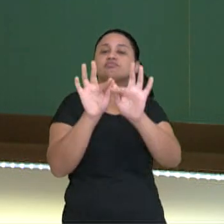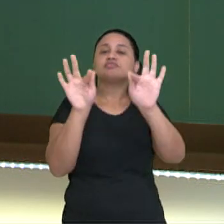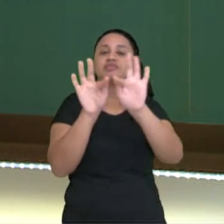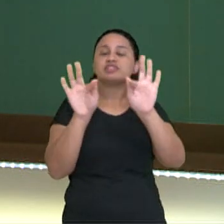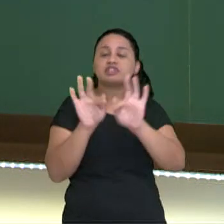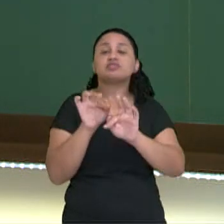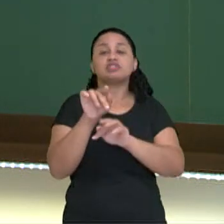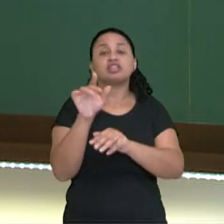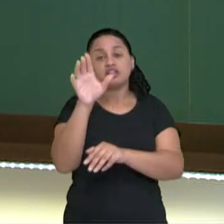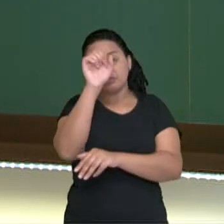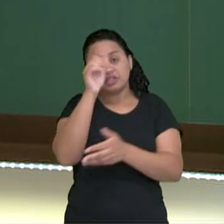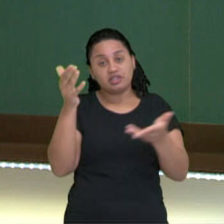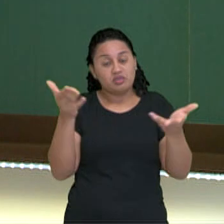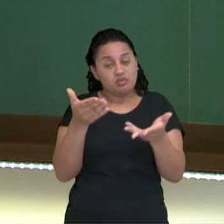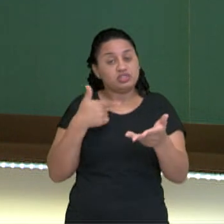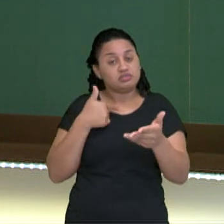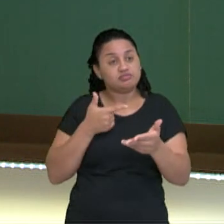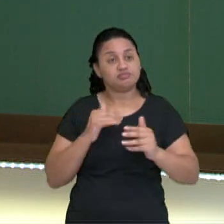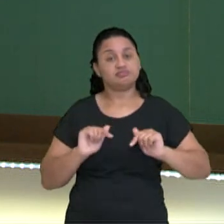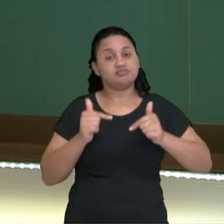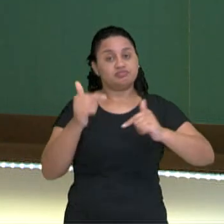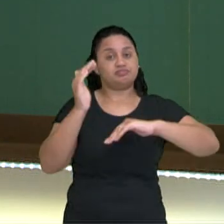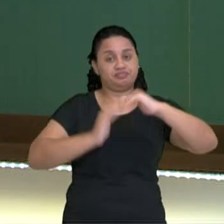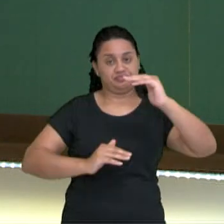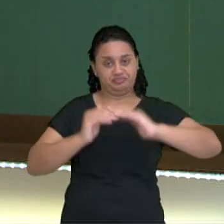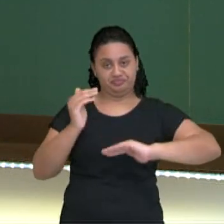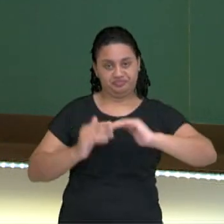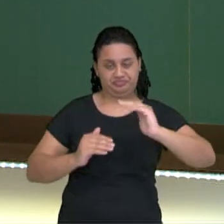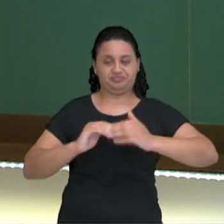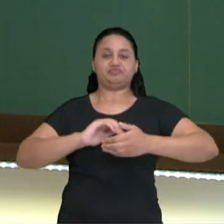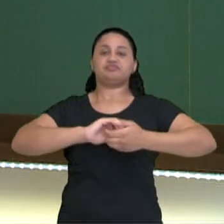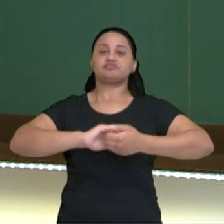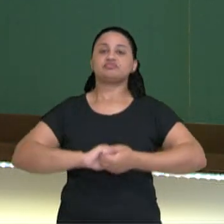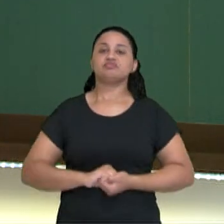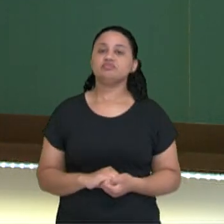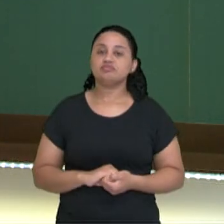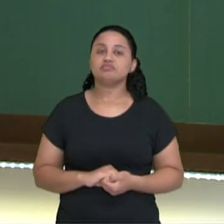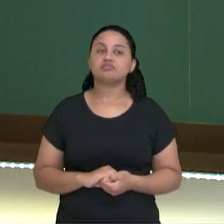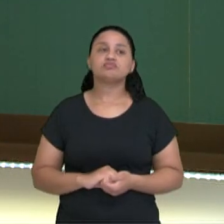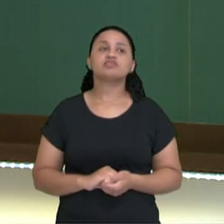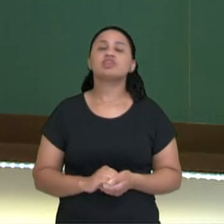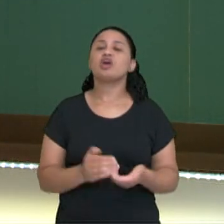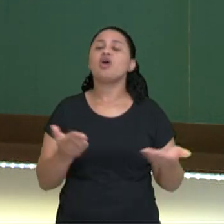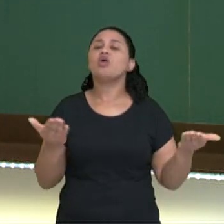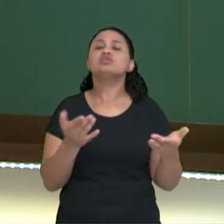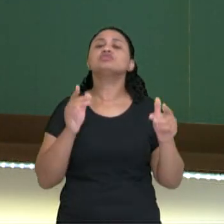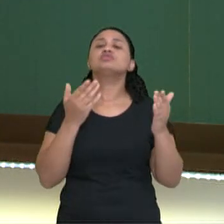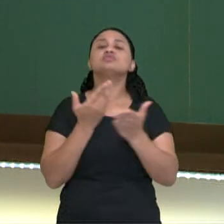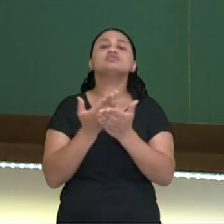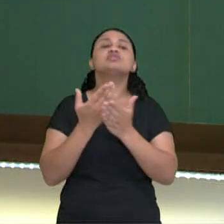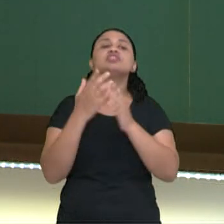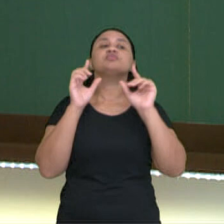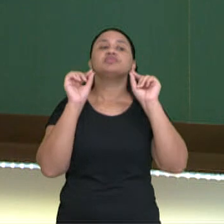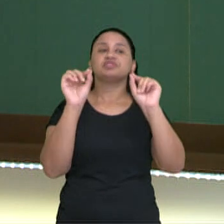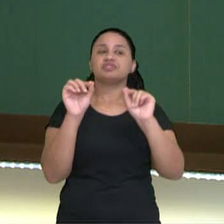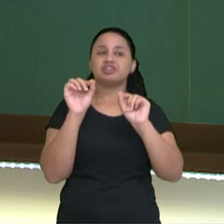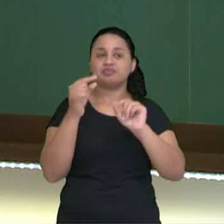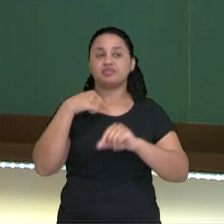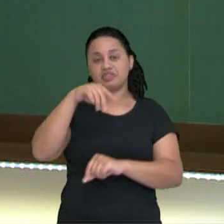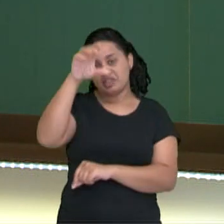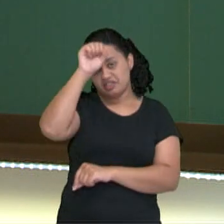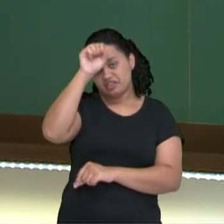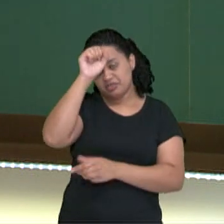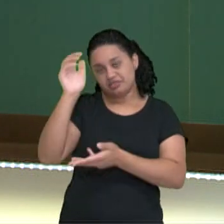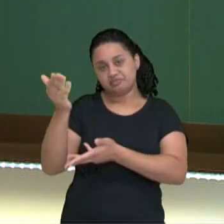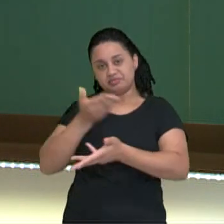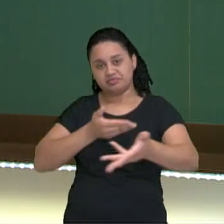em prática, ok? What did we study today? O que nós estudamos hoje, gente? Aprendemos a